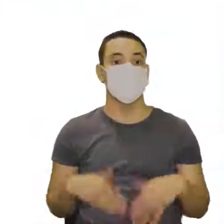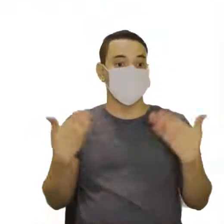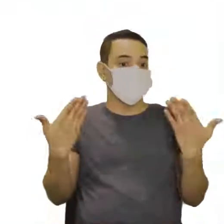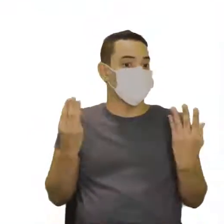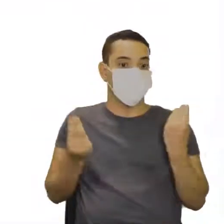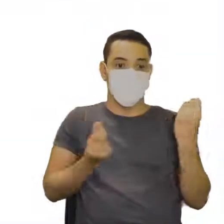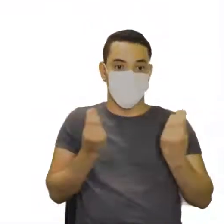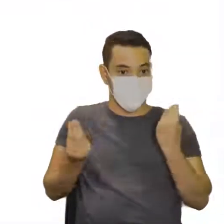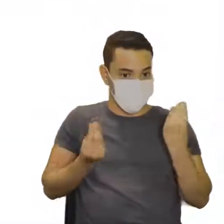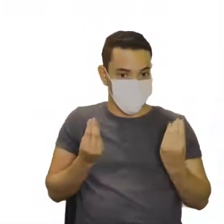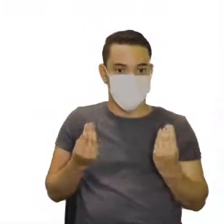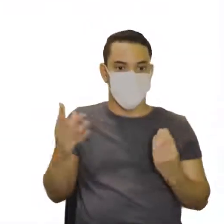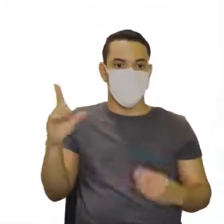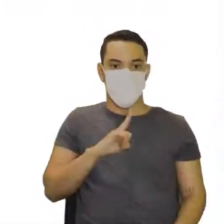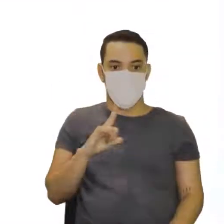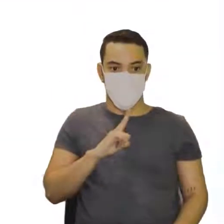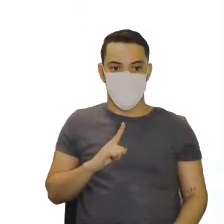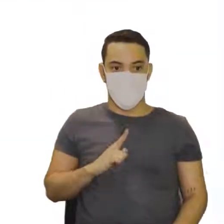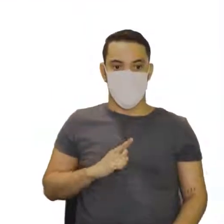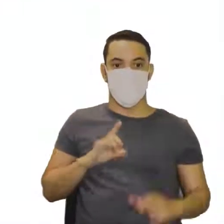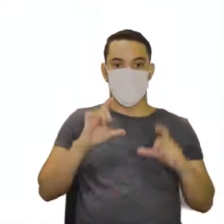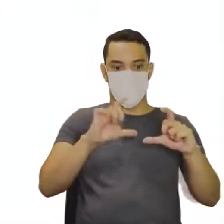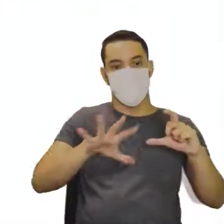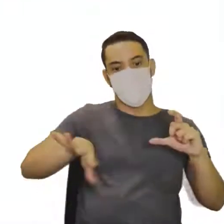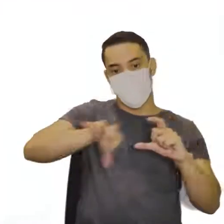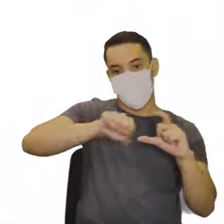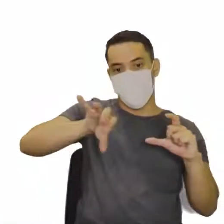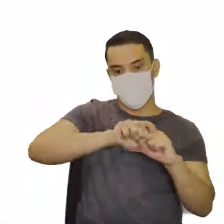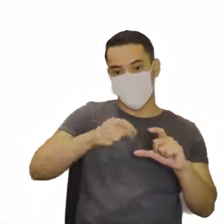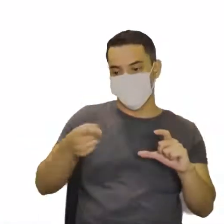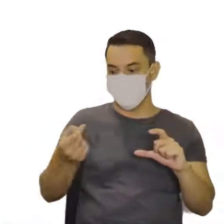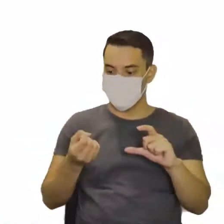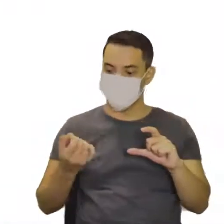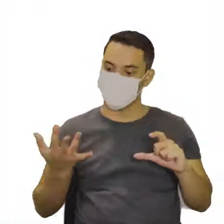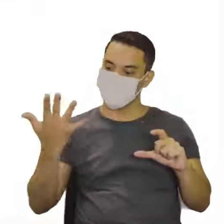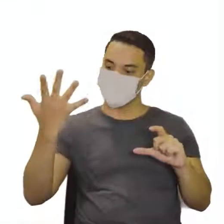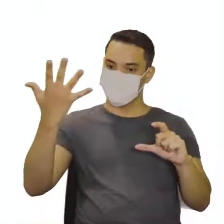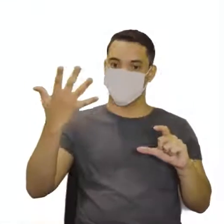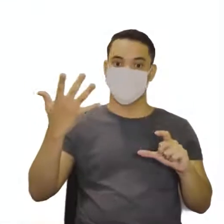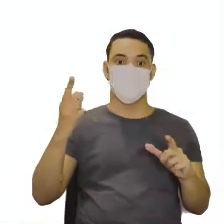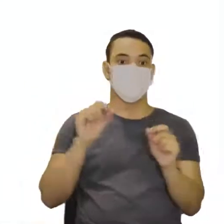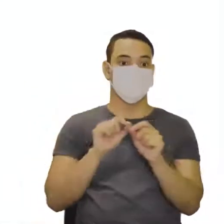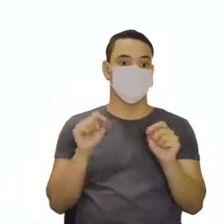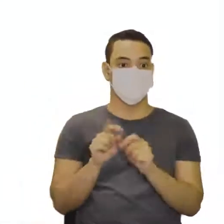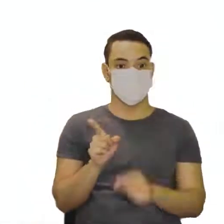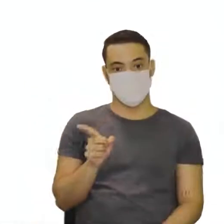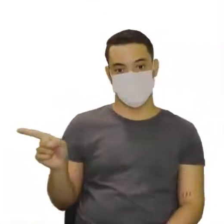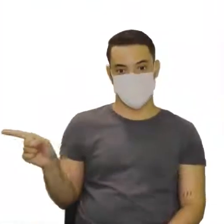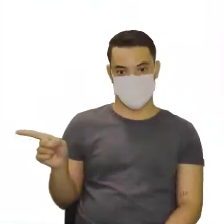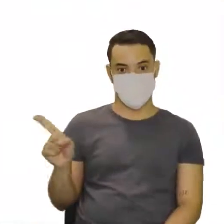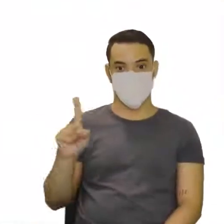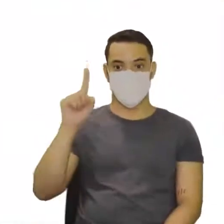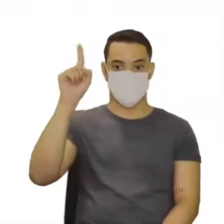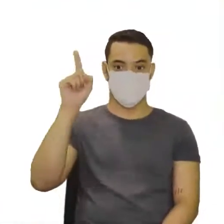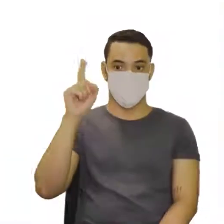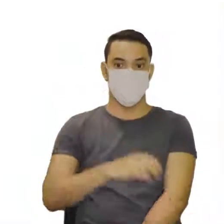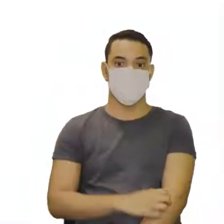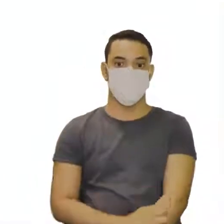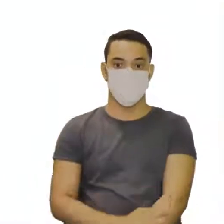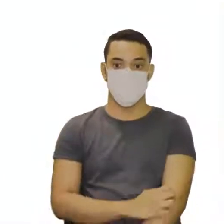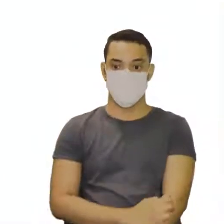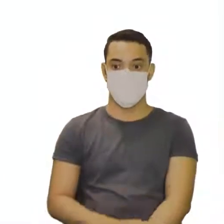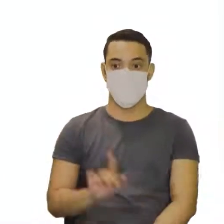o receptor ele consome energia para realizar trabalho, então tá aqui, ó, o trabalho